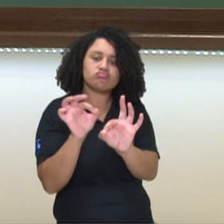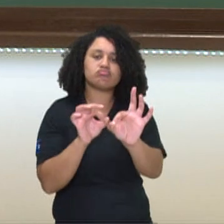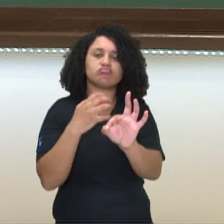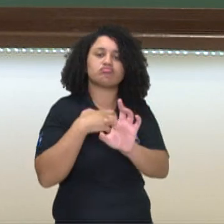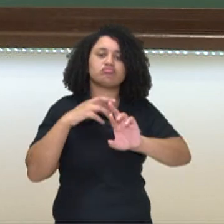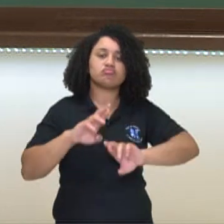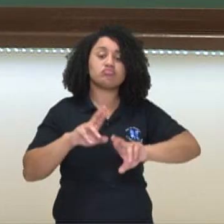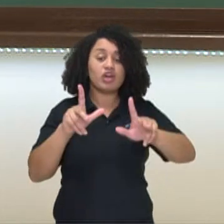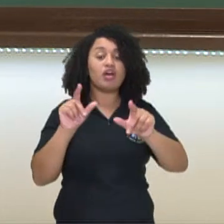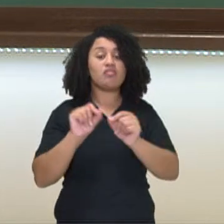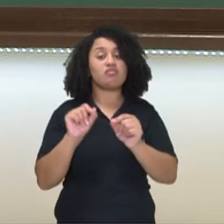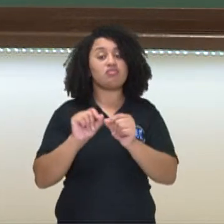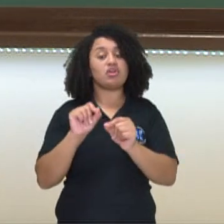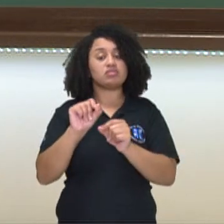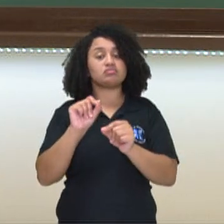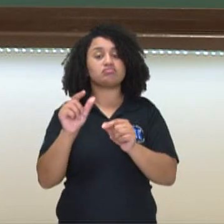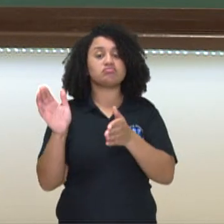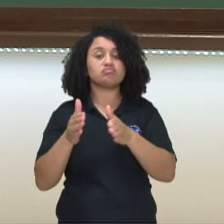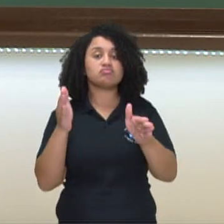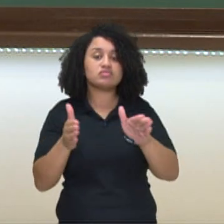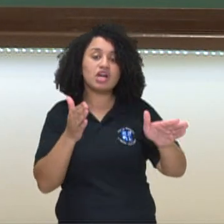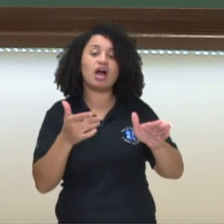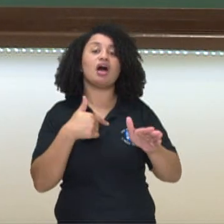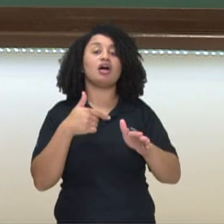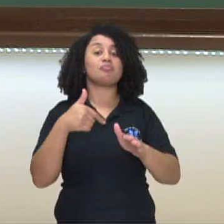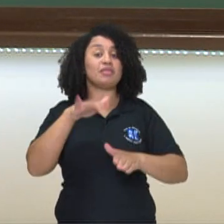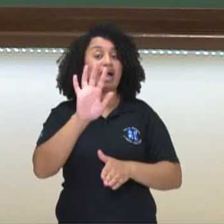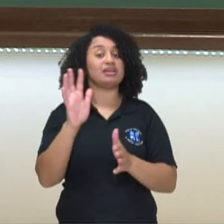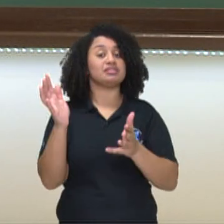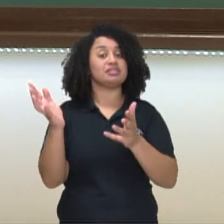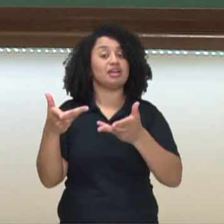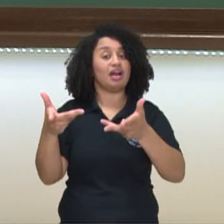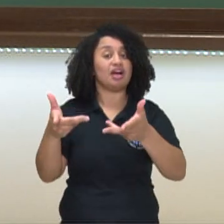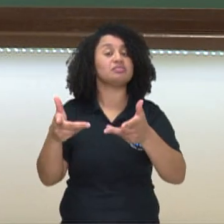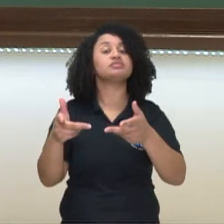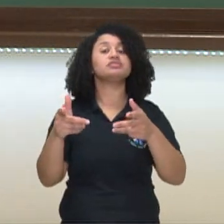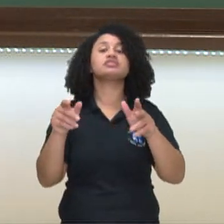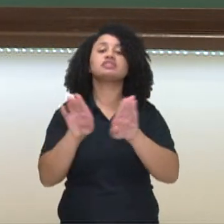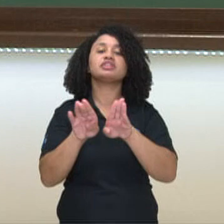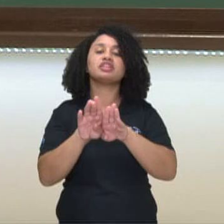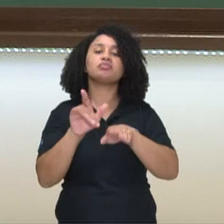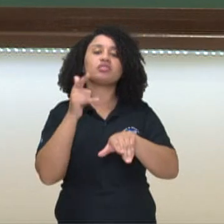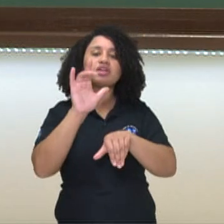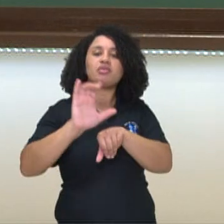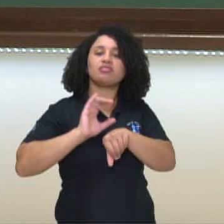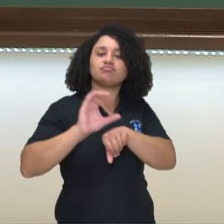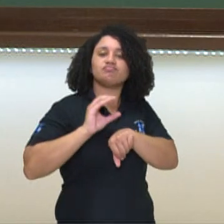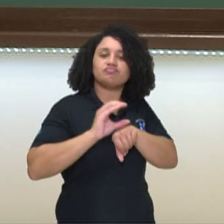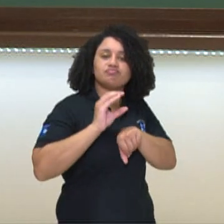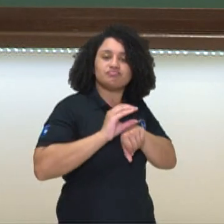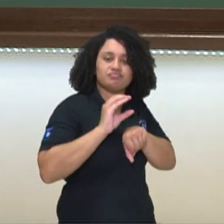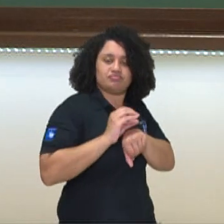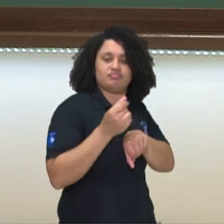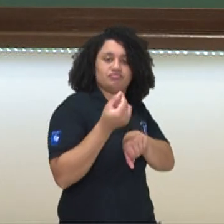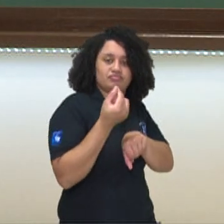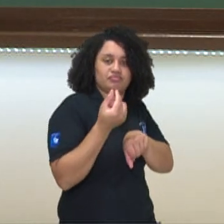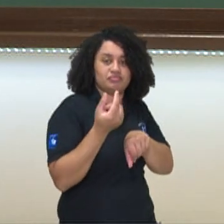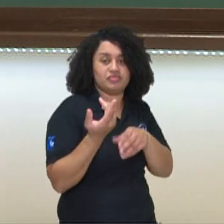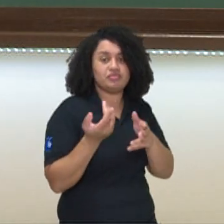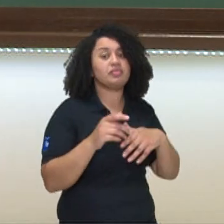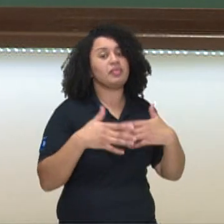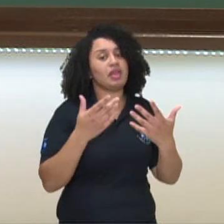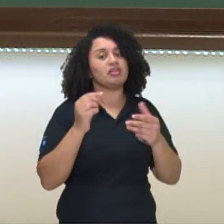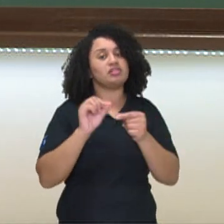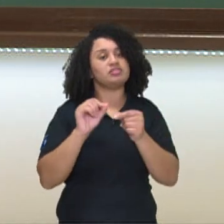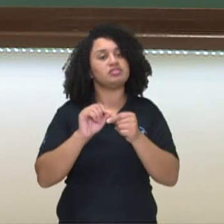fazer com que a produção seja cada vez maior e a rentabilidade cada vez maior. E isso, obviamente,